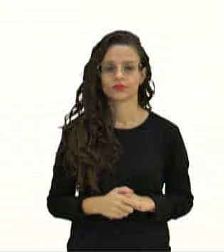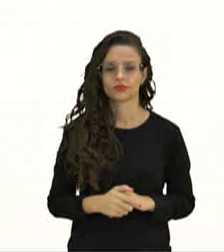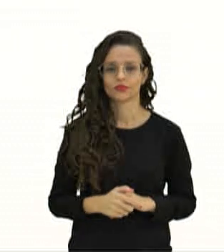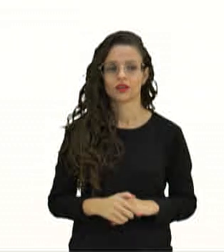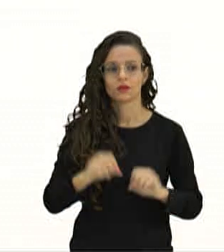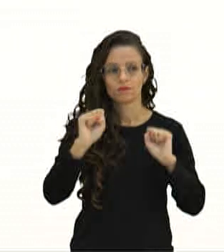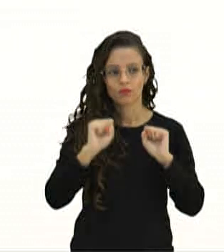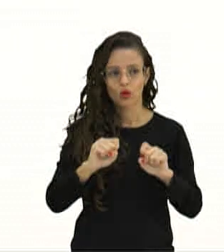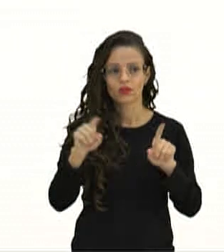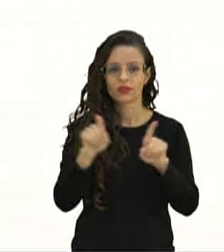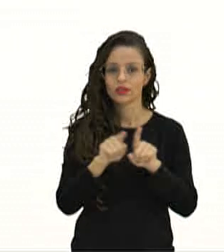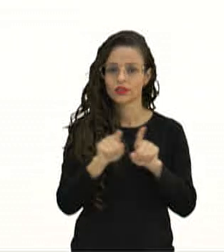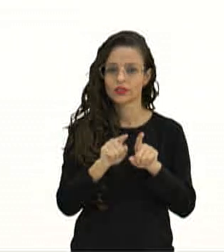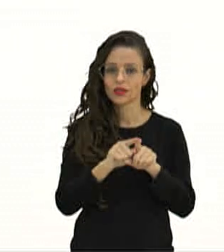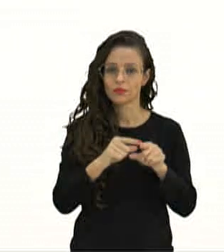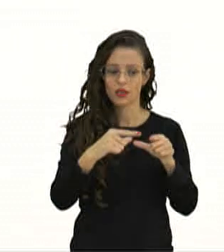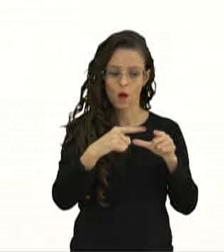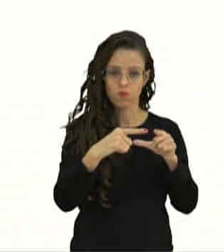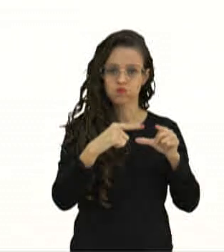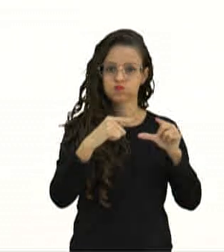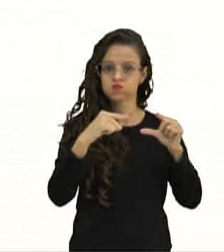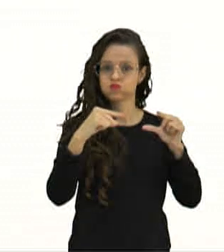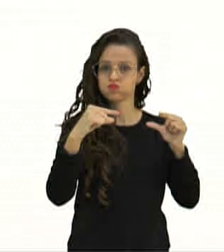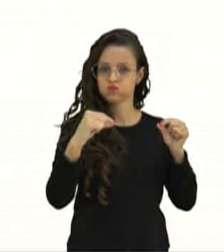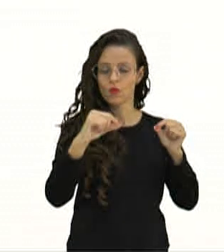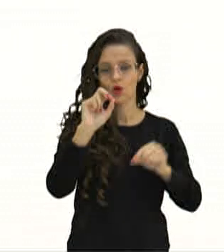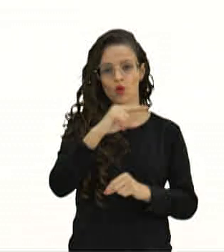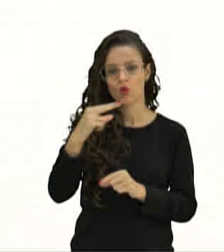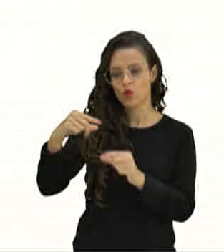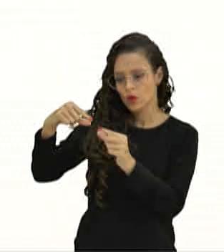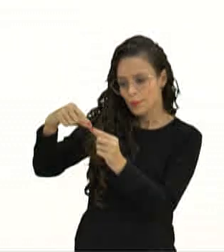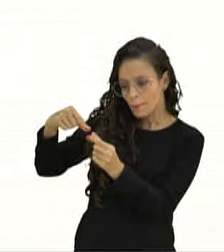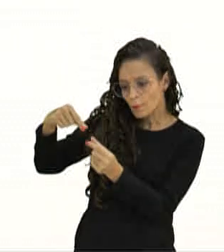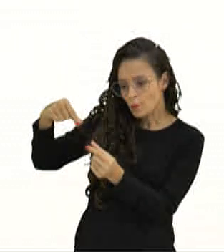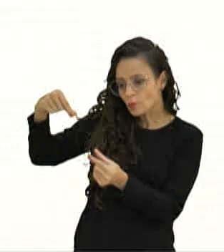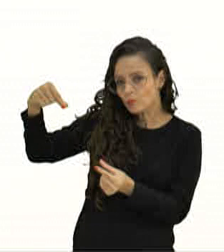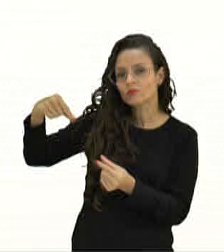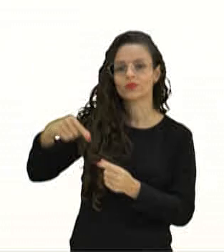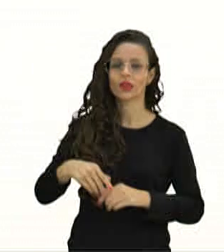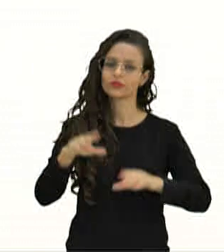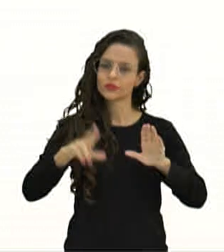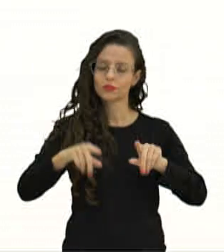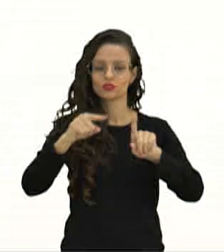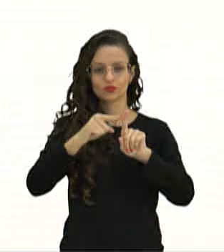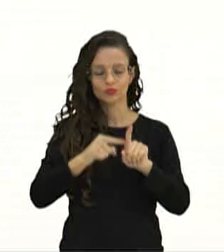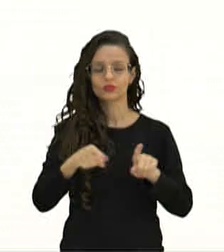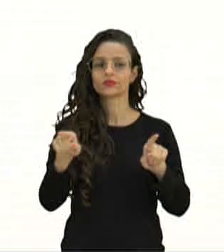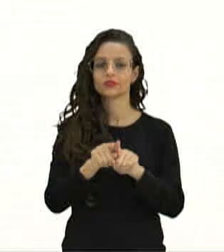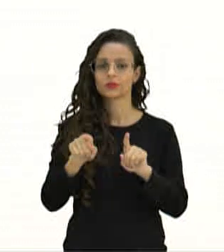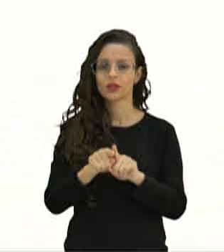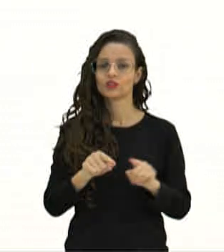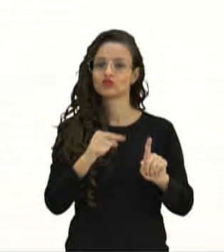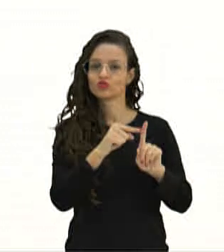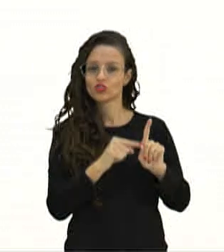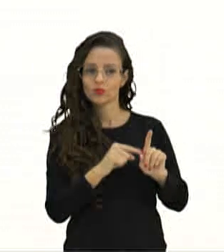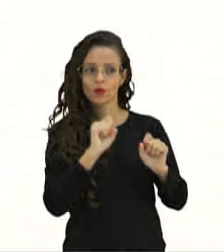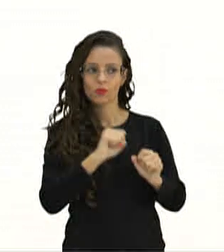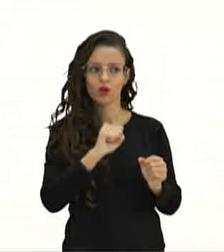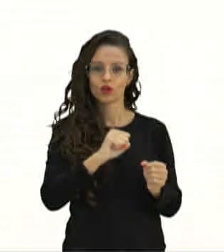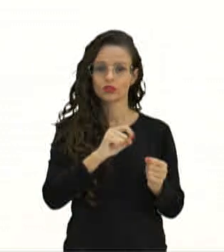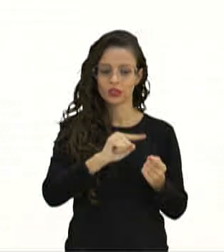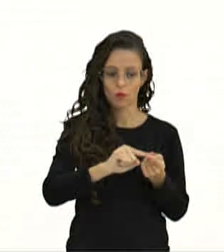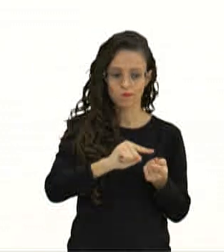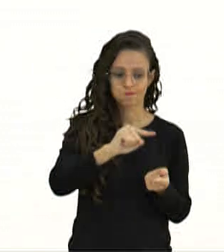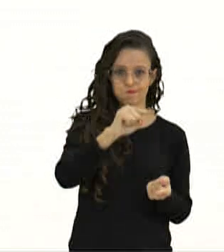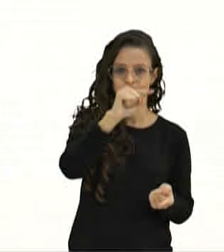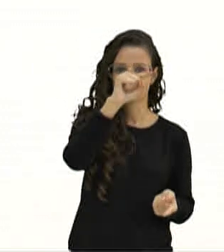vagem ela pode ser um pouco mais inflada, ou então ela pode ser comprimida, né? O tipo de planta, ela pode ser aquelas plantas